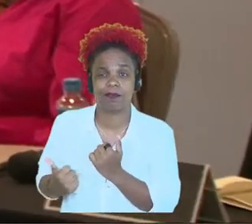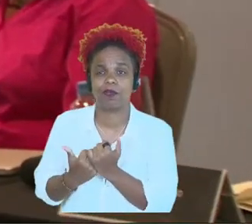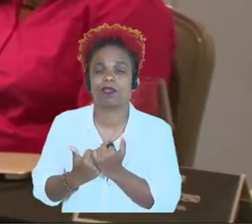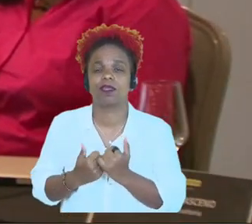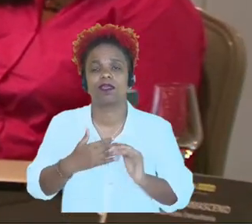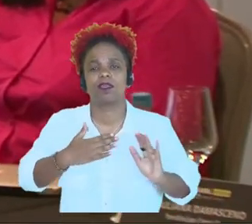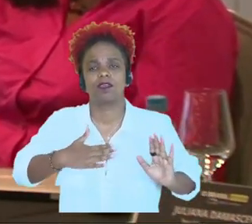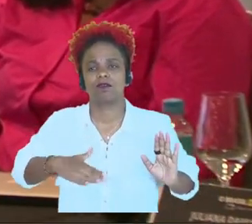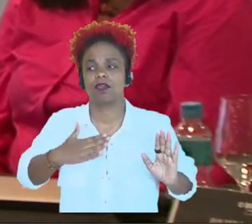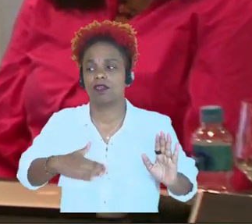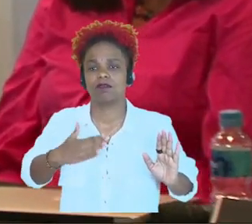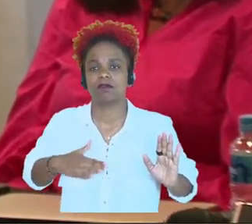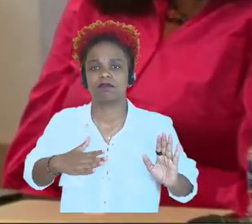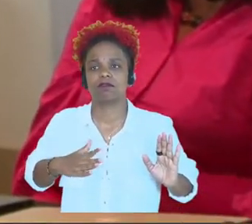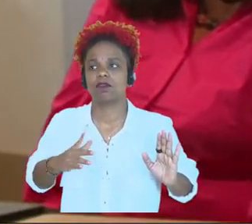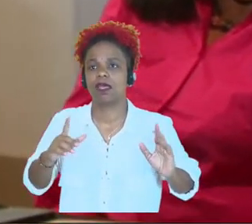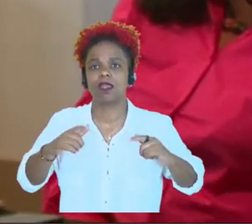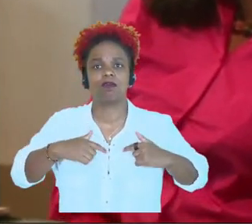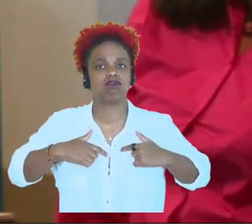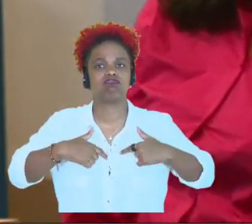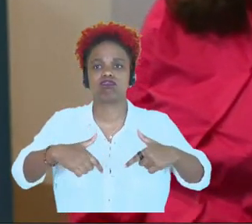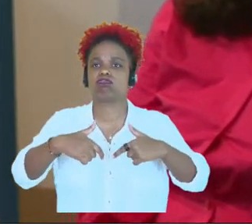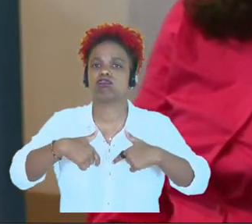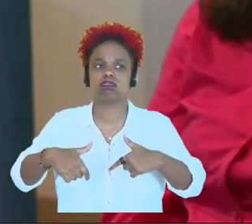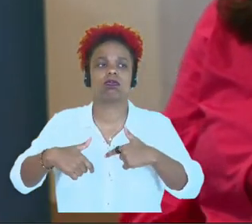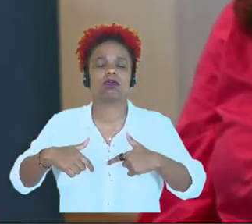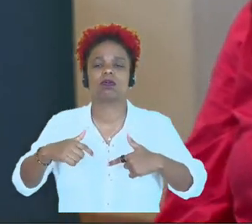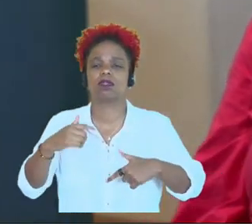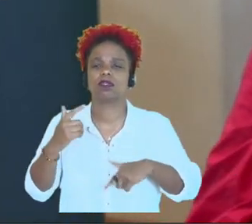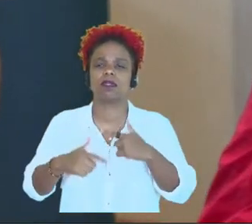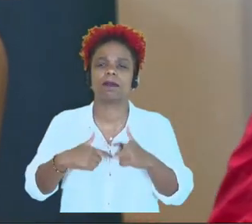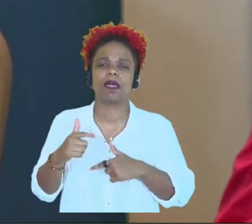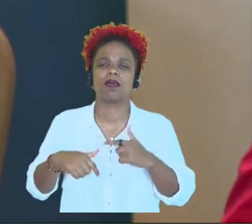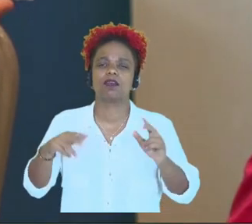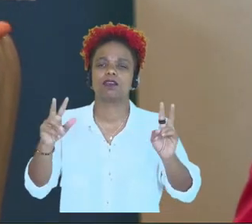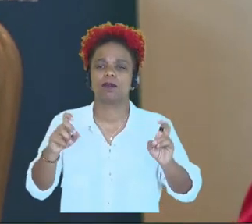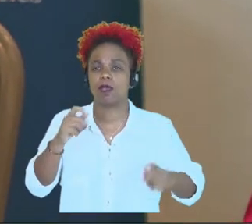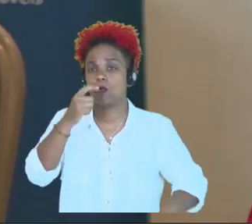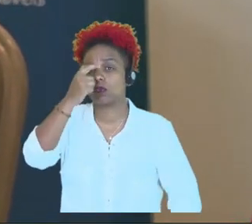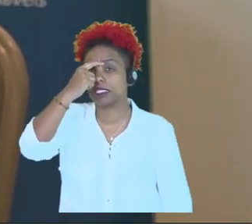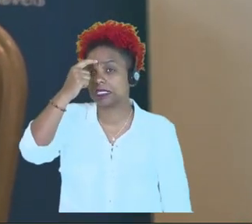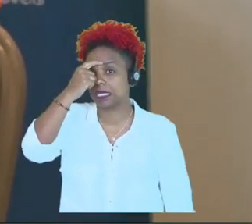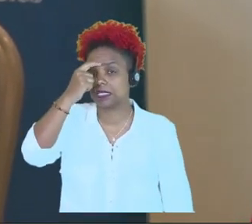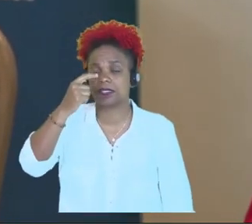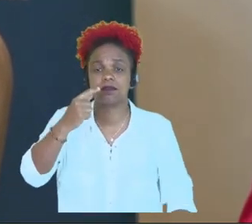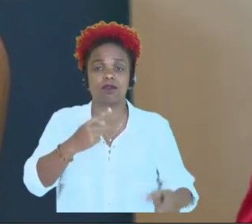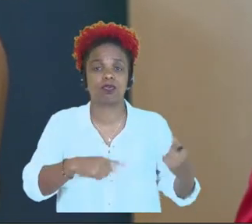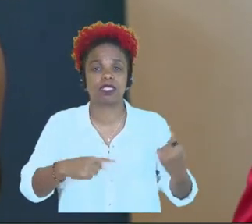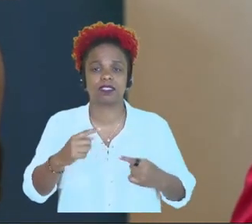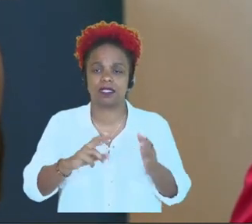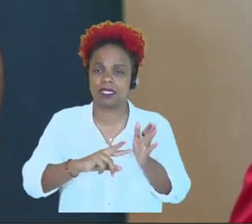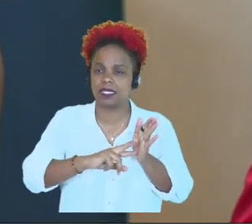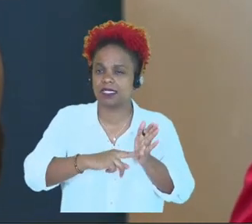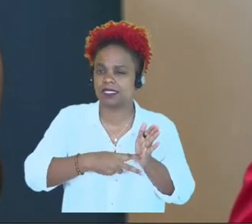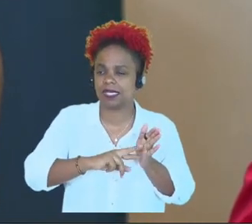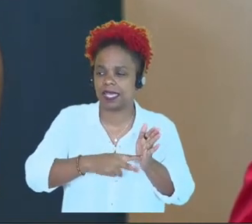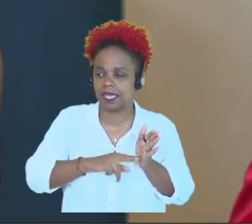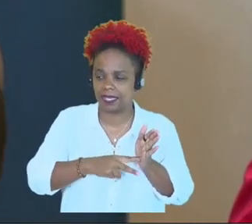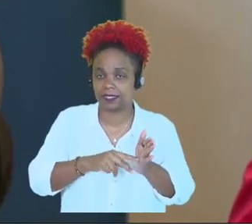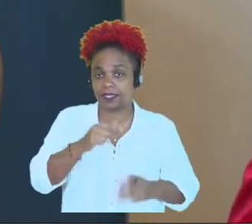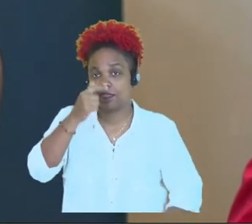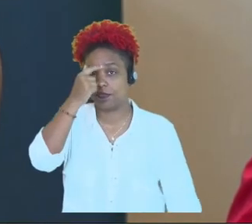serenas, estavam lá, não eram reativas. Aliás, trabalhavam com a questão da consciência política, sindical, trabalhavam com a